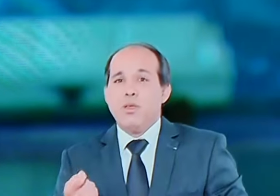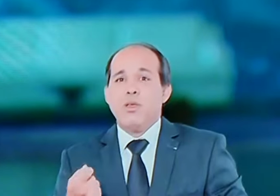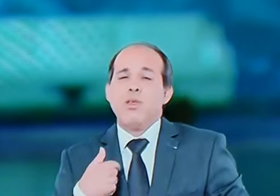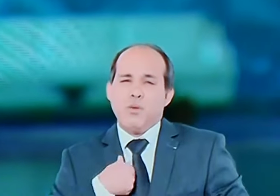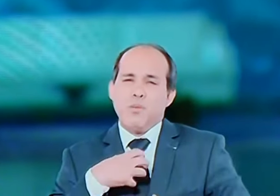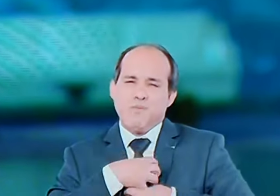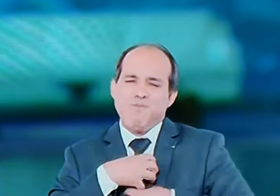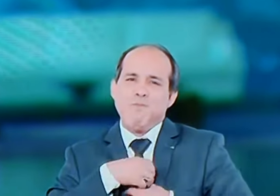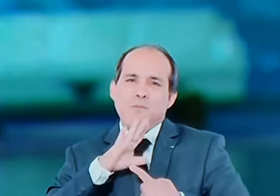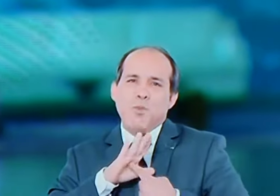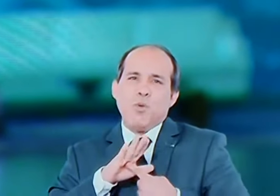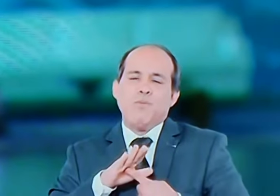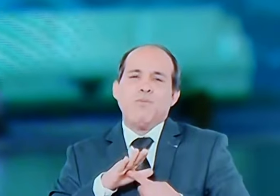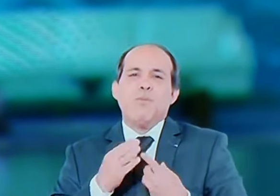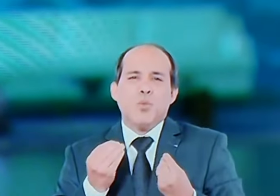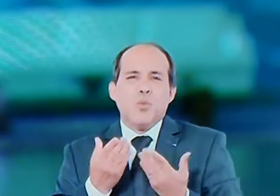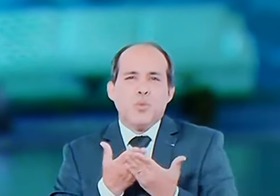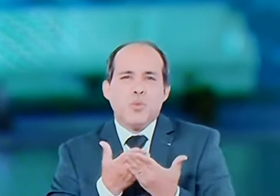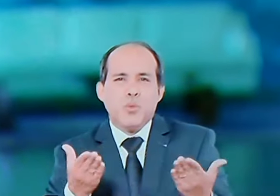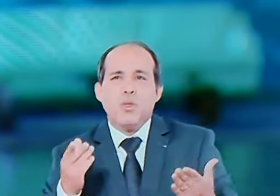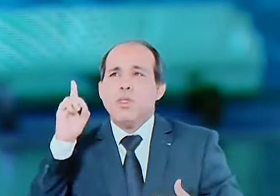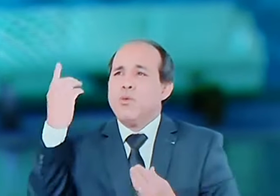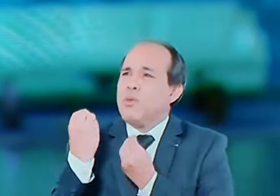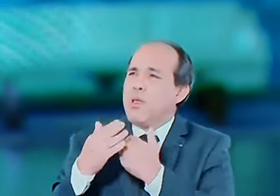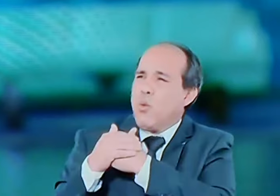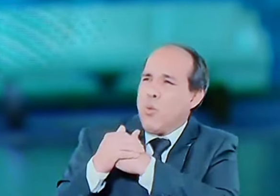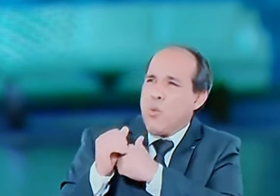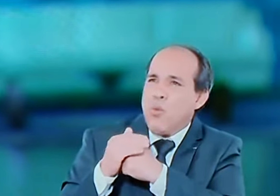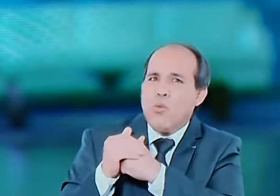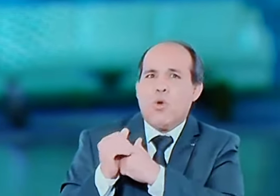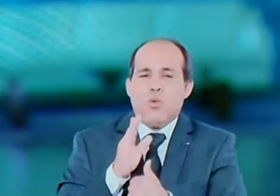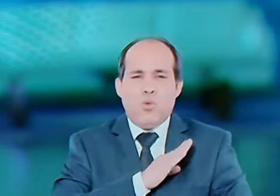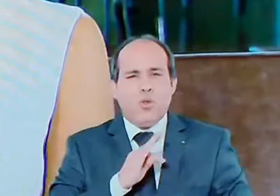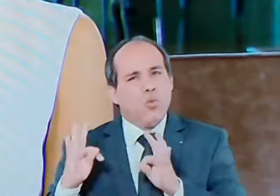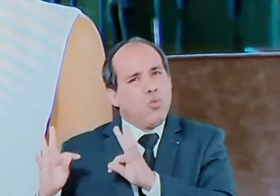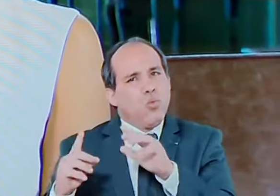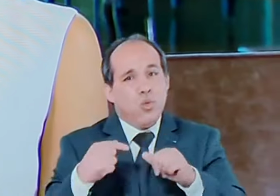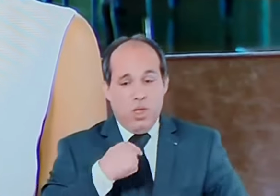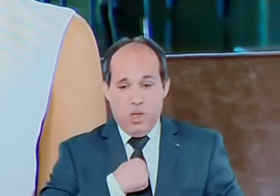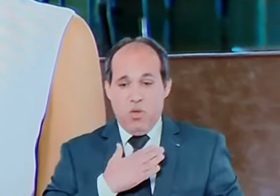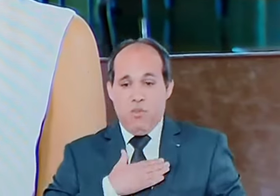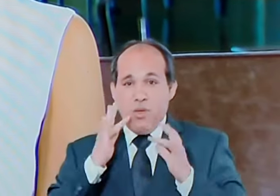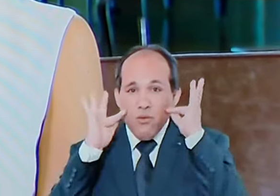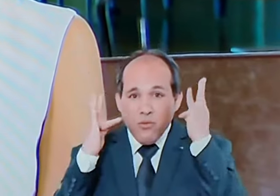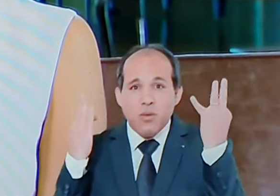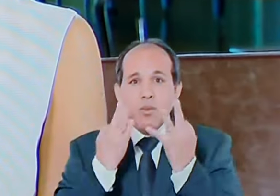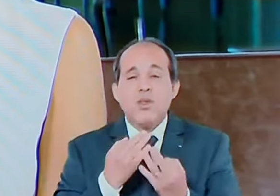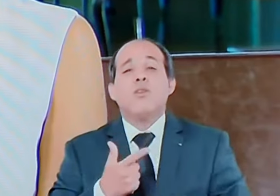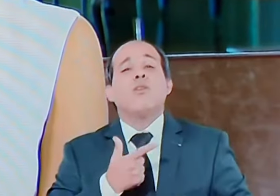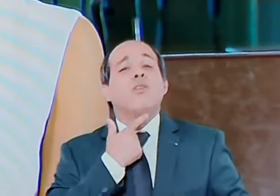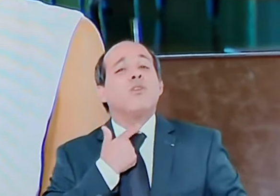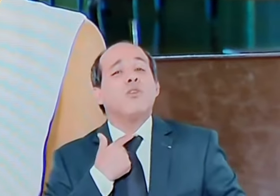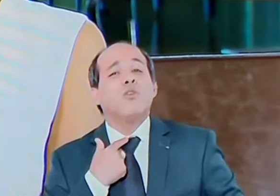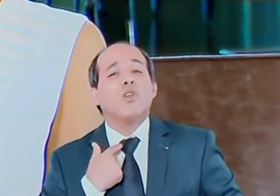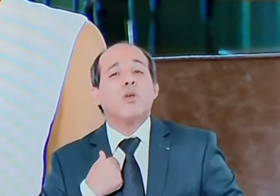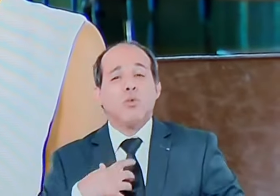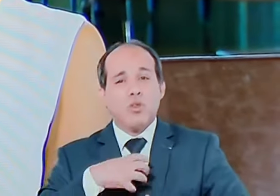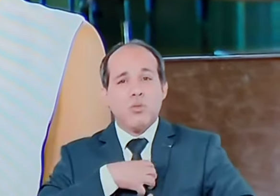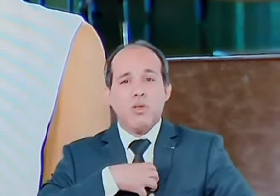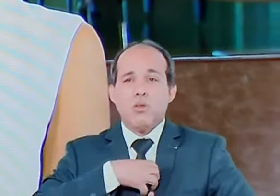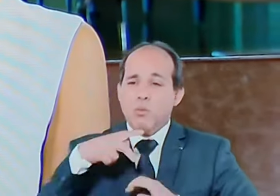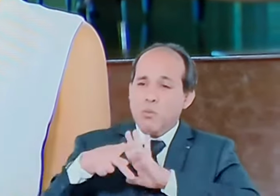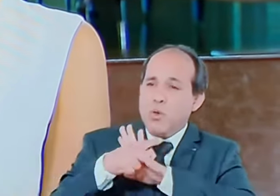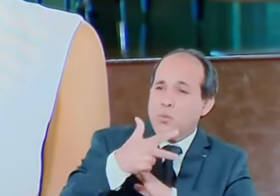Externo meus sentimentos, pedindo a Deus que conforte os corações de todos. Eu e minha família desejamos que o